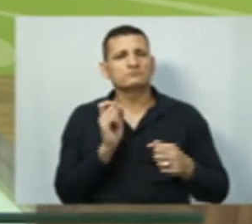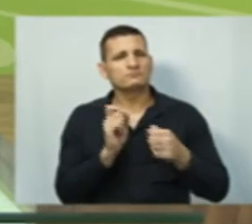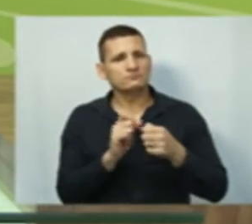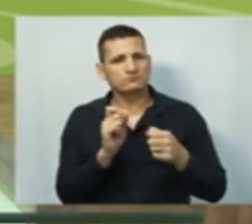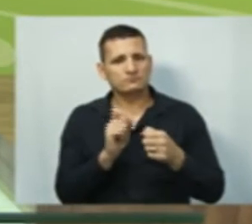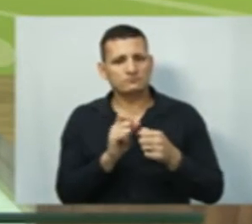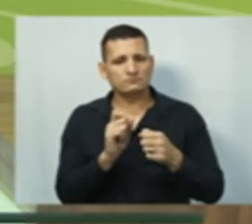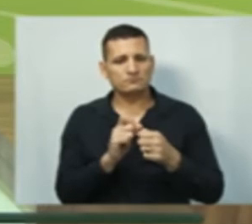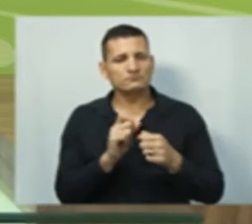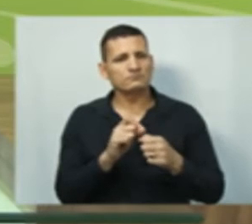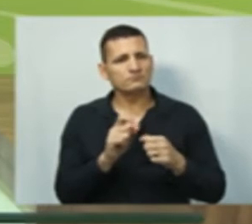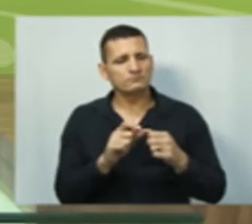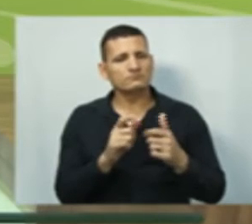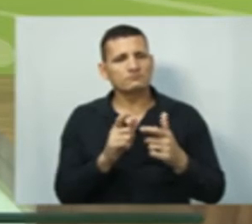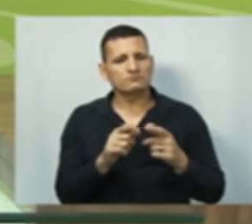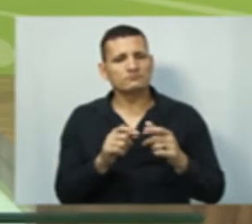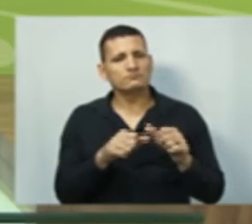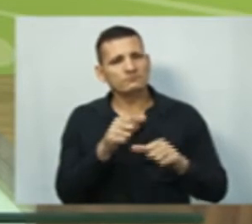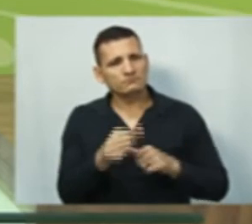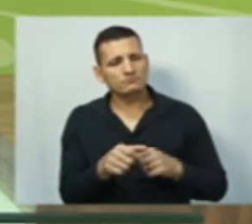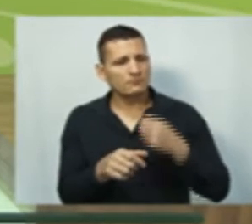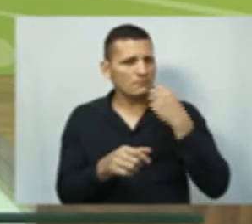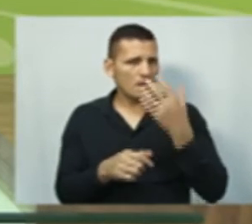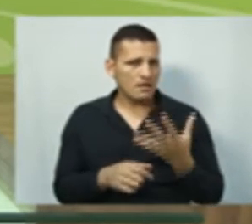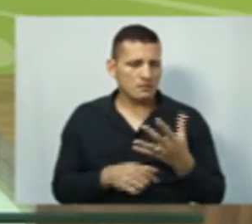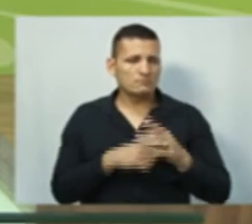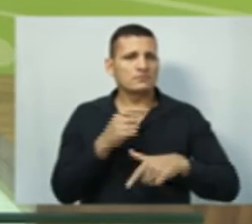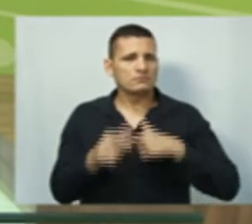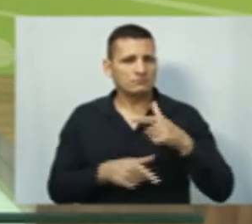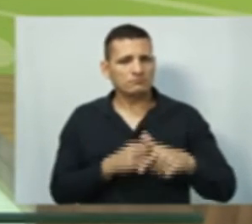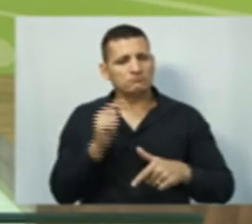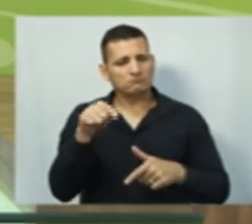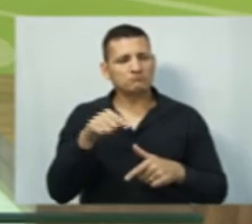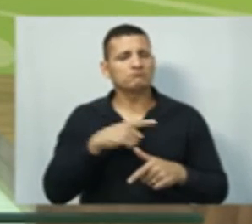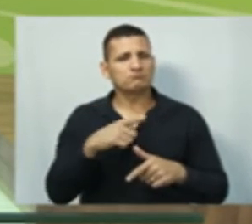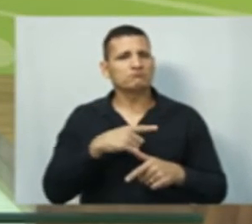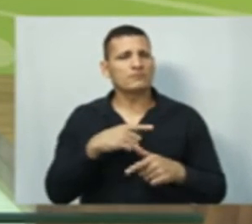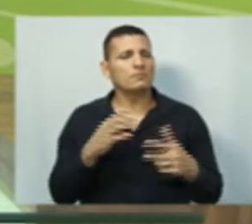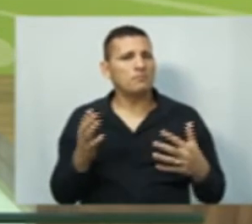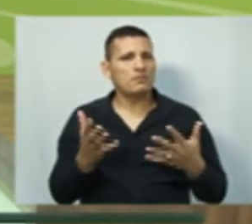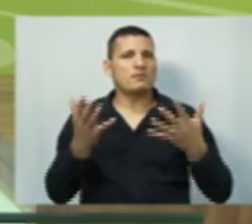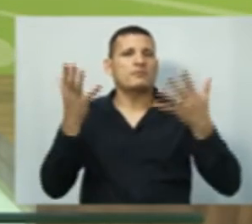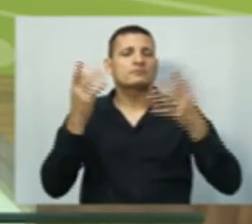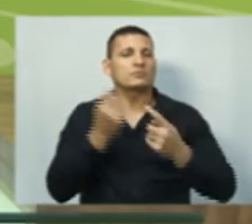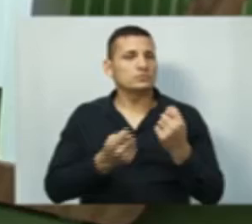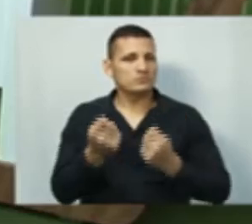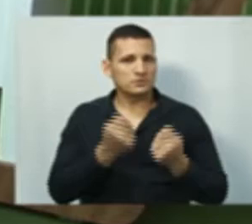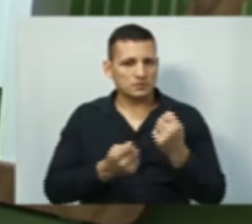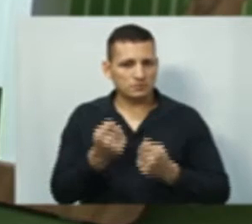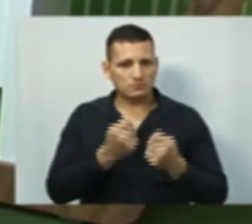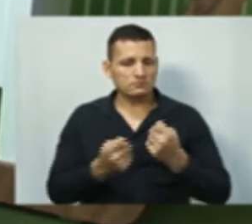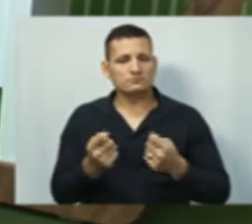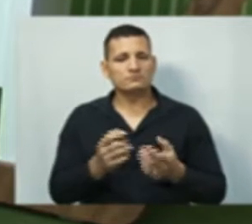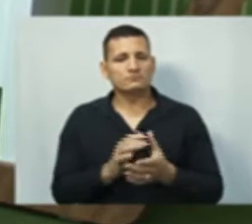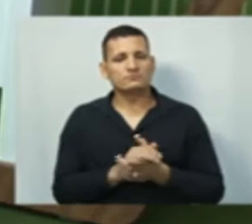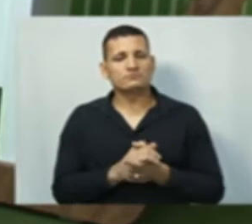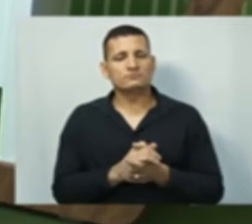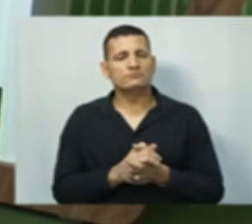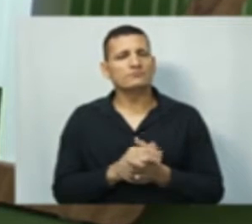ser transformado em bens e serviços, promovendo aí a economia, estabelecendo também talvez uma resposta